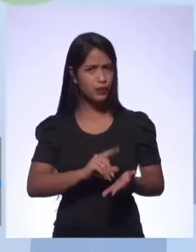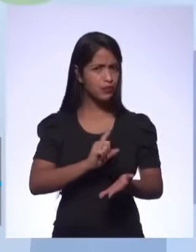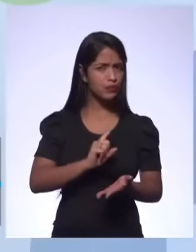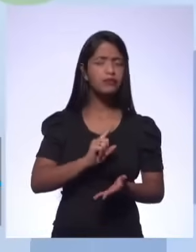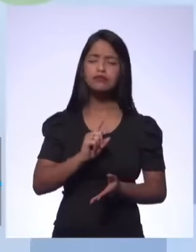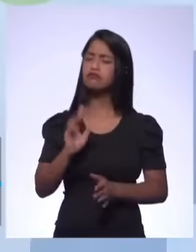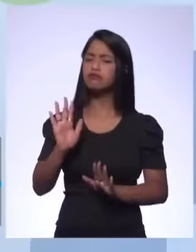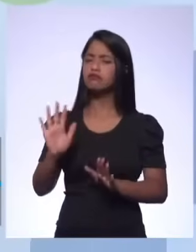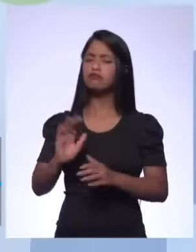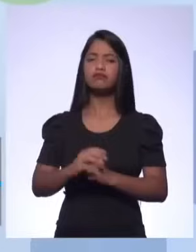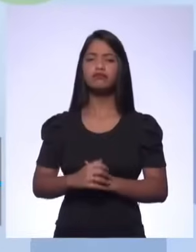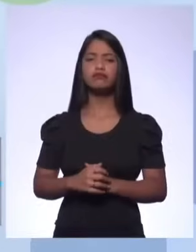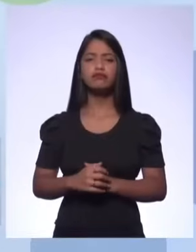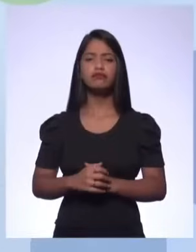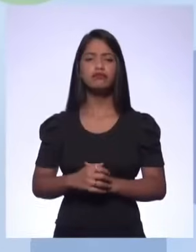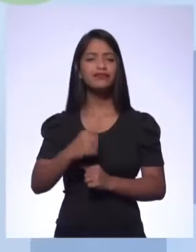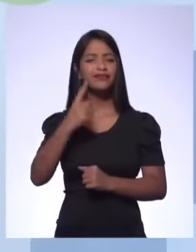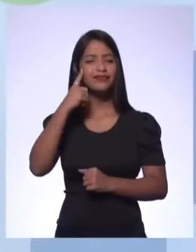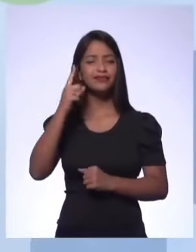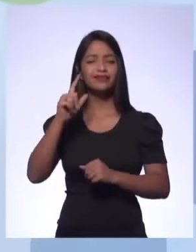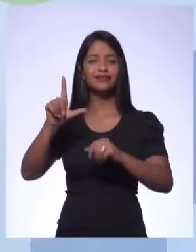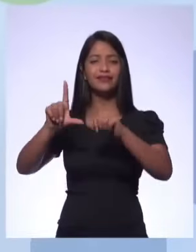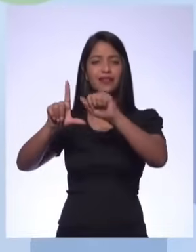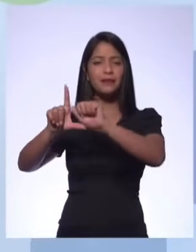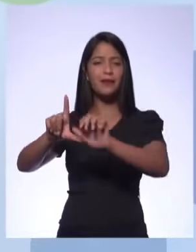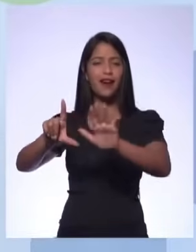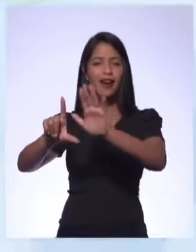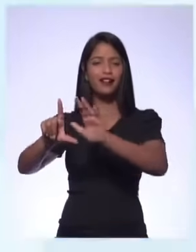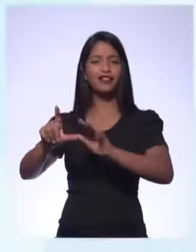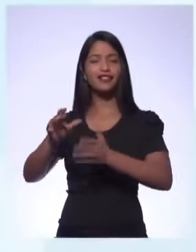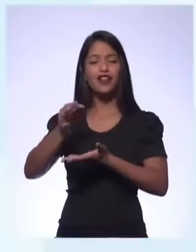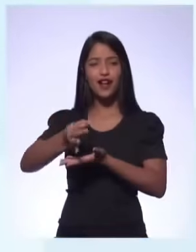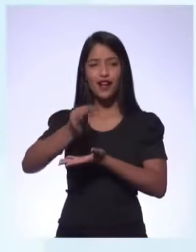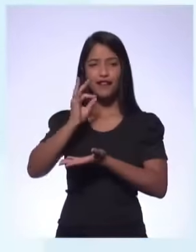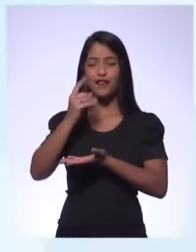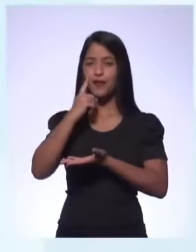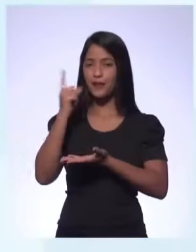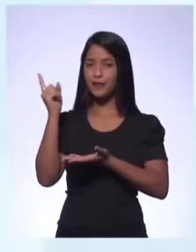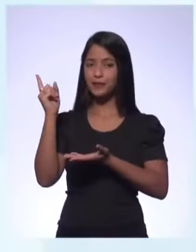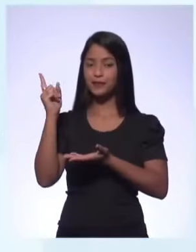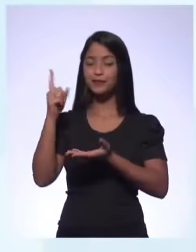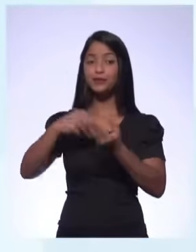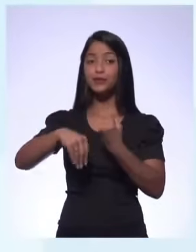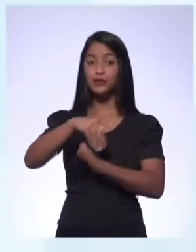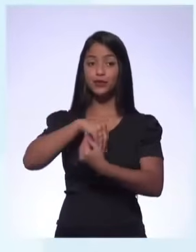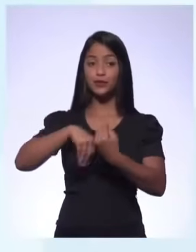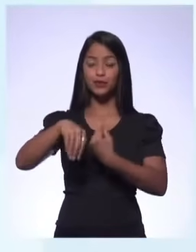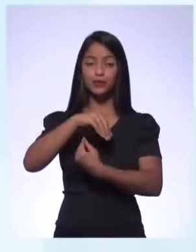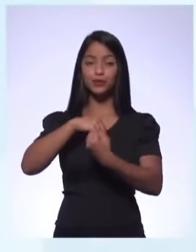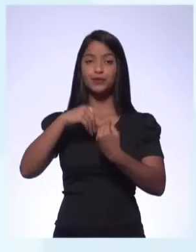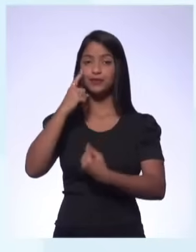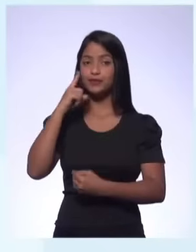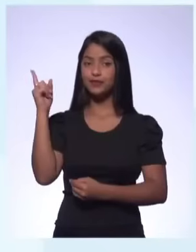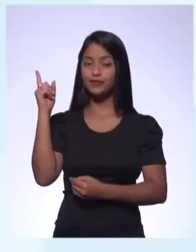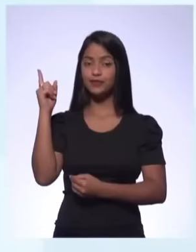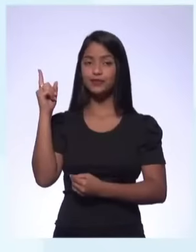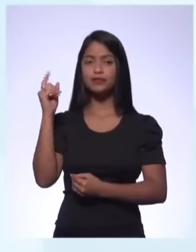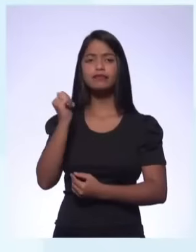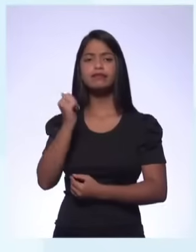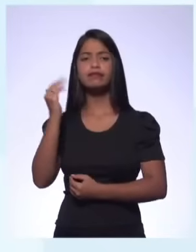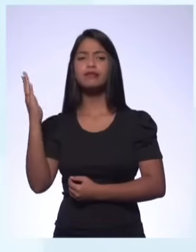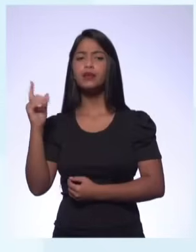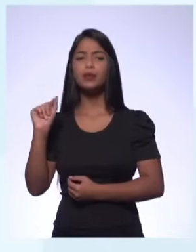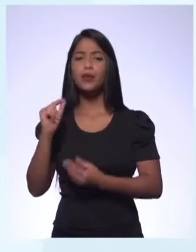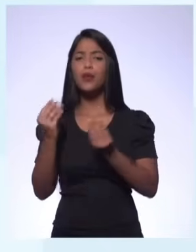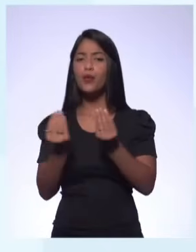voltando naquela figura do cafezinho lá, é uma mistura, né? É uma mistura, né? O que você tem aí do lado esquerdo é uma